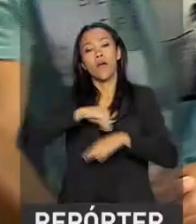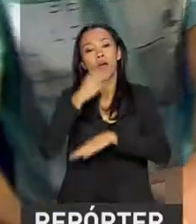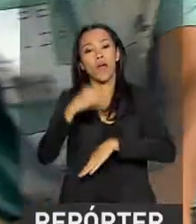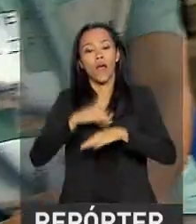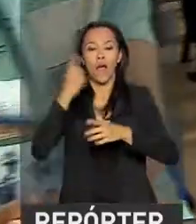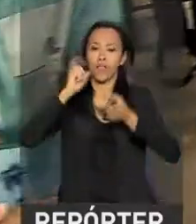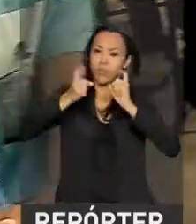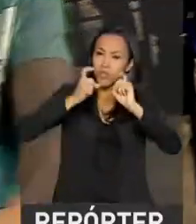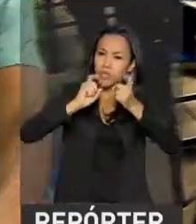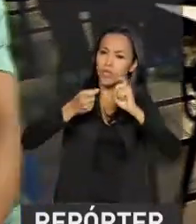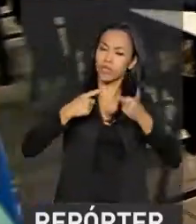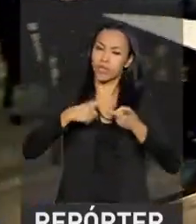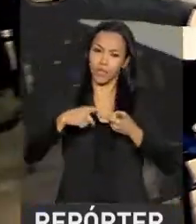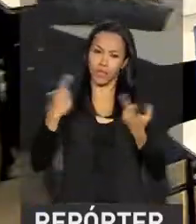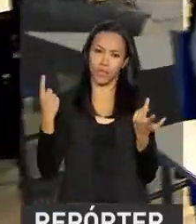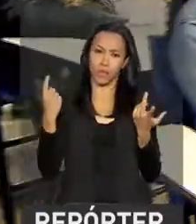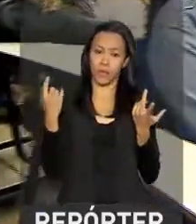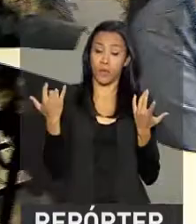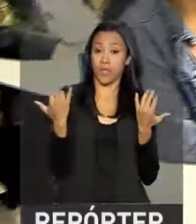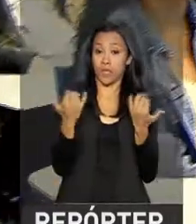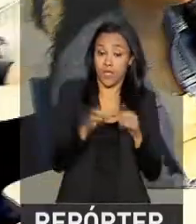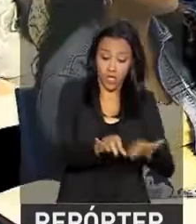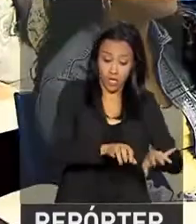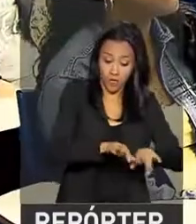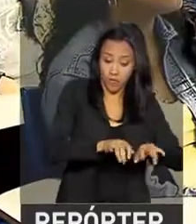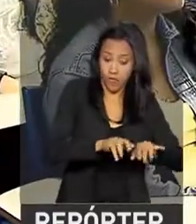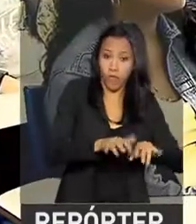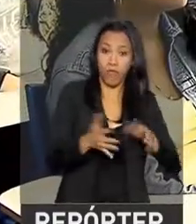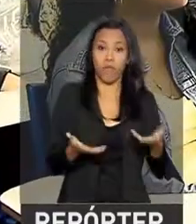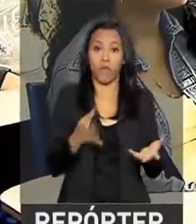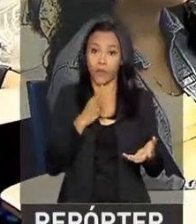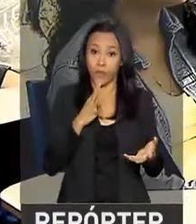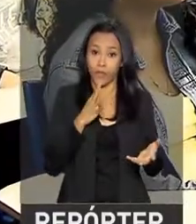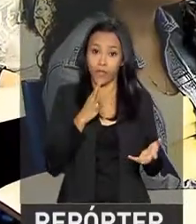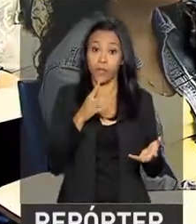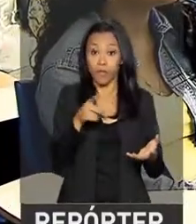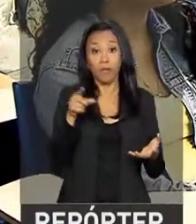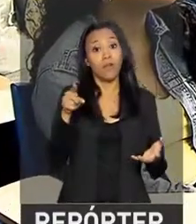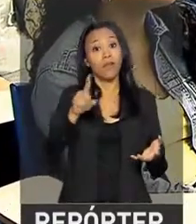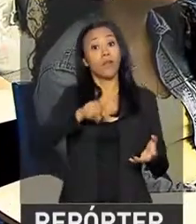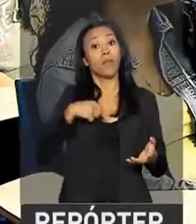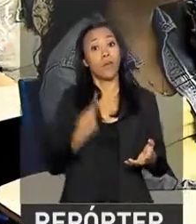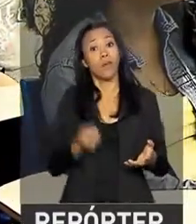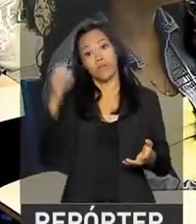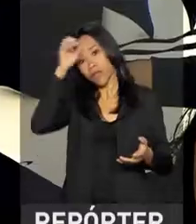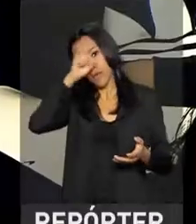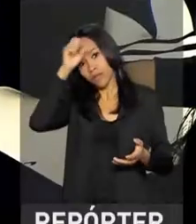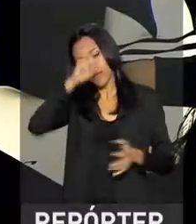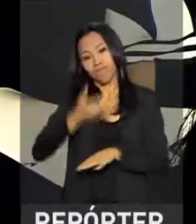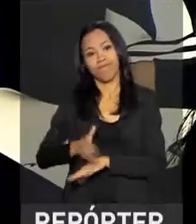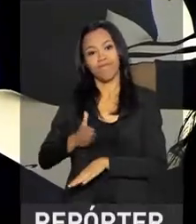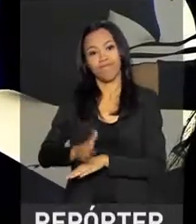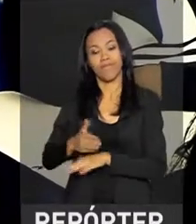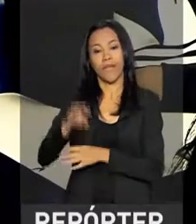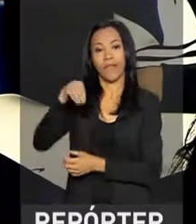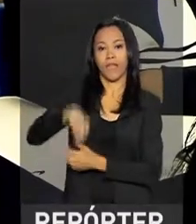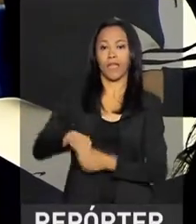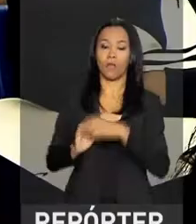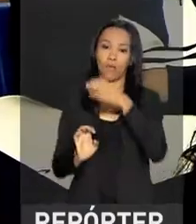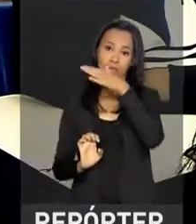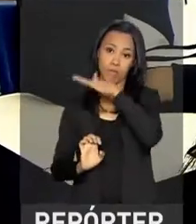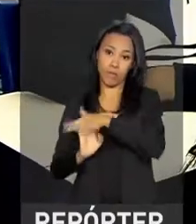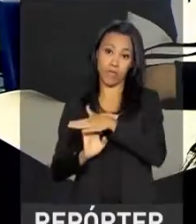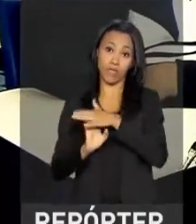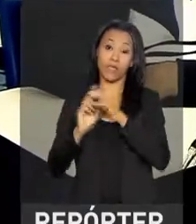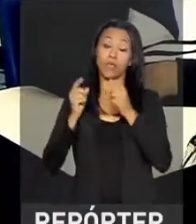e até sobre o comportamento adequado na hora de trabalhar e coloca cada de quem pratica no novo emprego é a parte administrativa de um